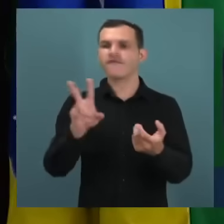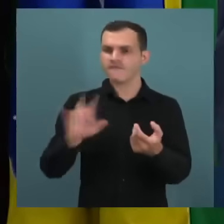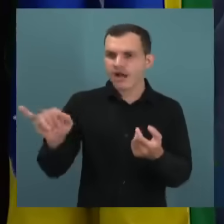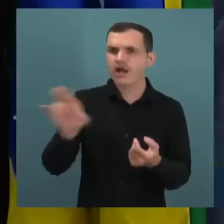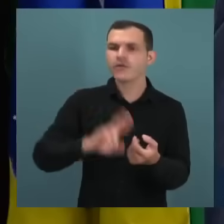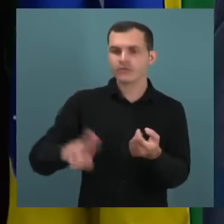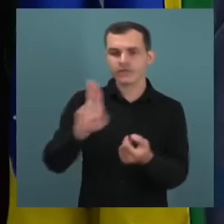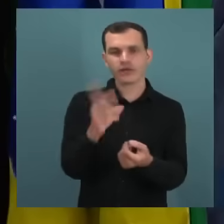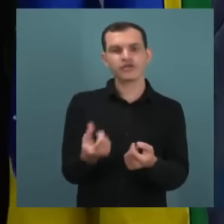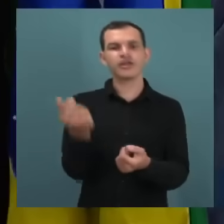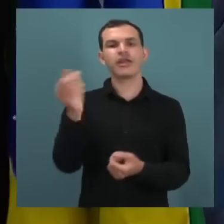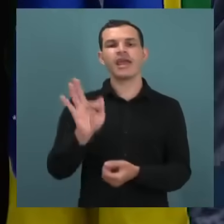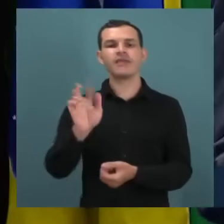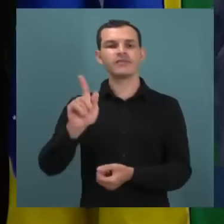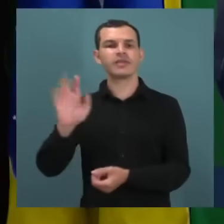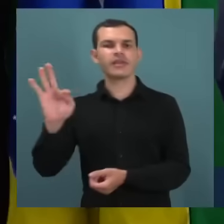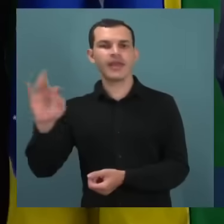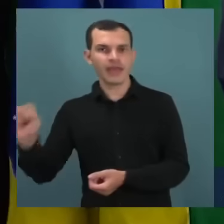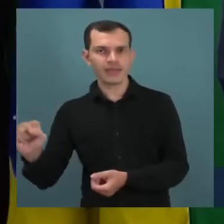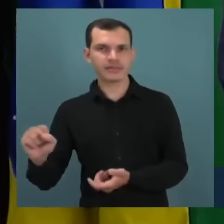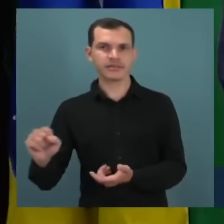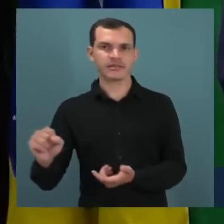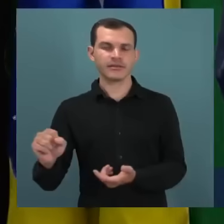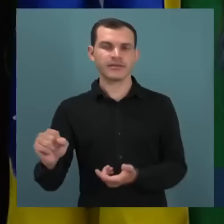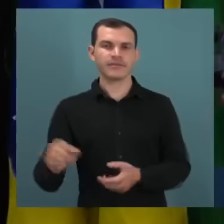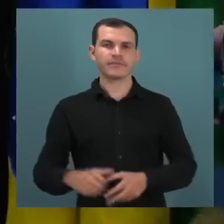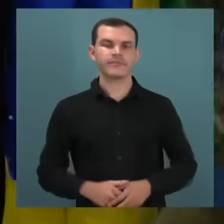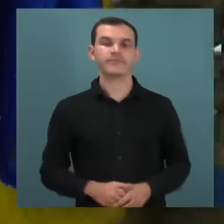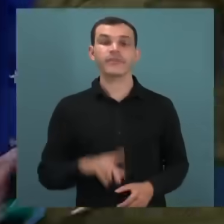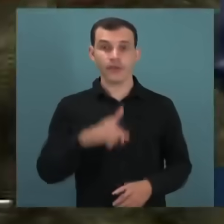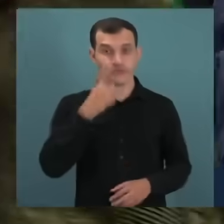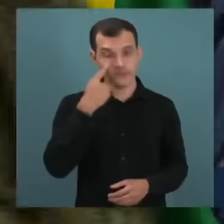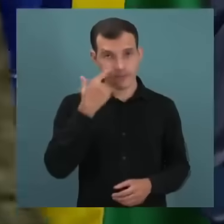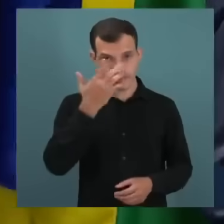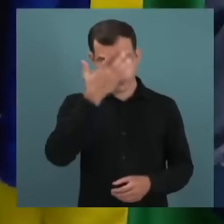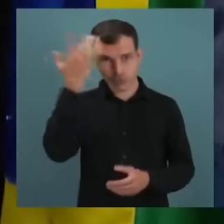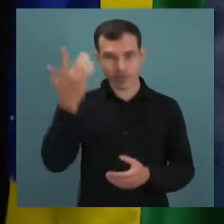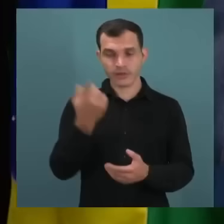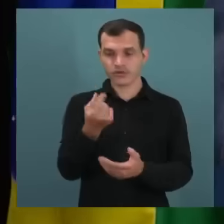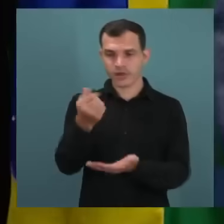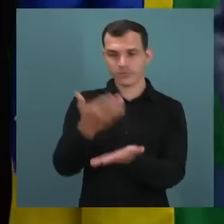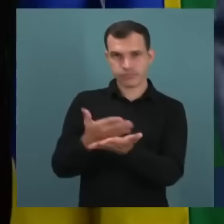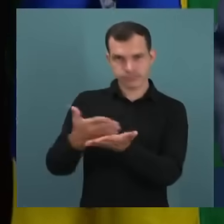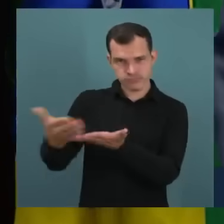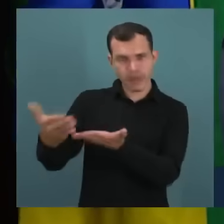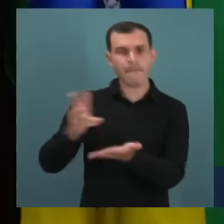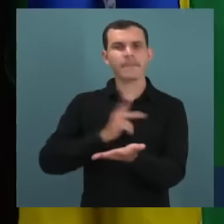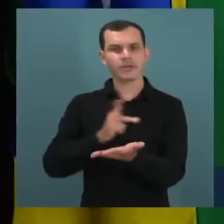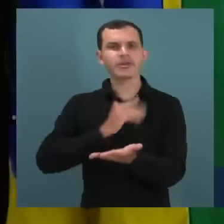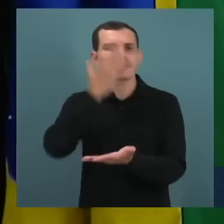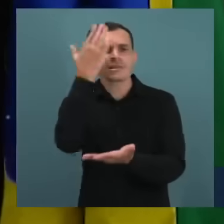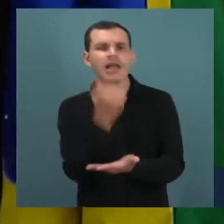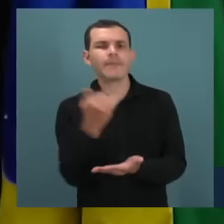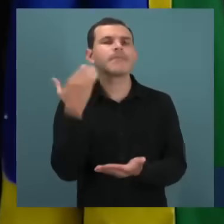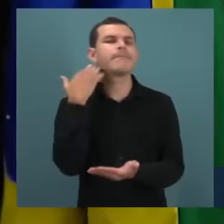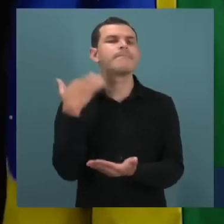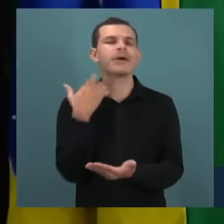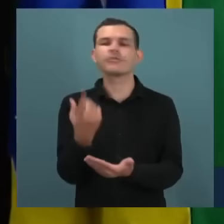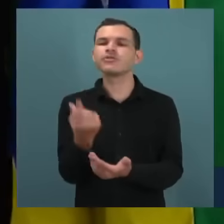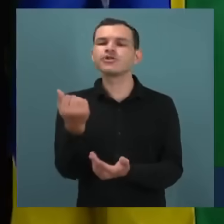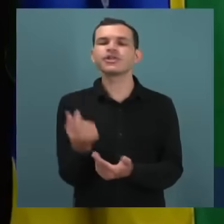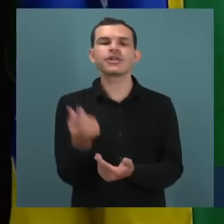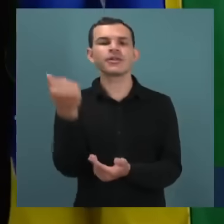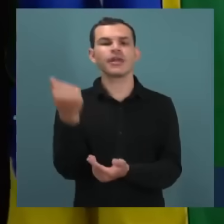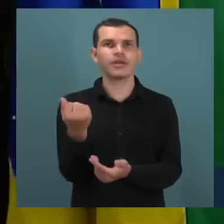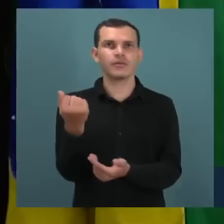Vejam, senhores, como contrapartida para um financiamento privado. Você sabe quanto os bancos estão cobrando por